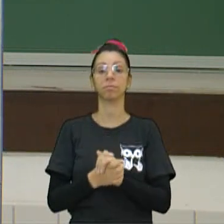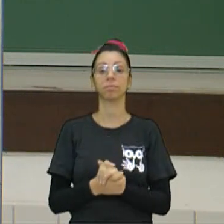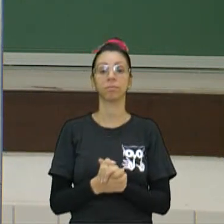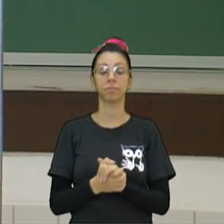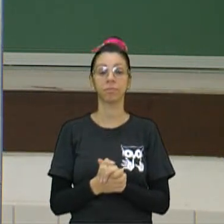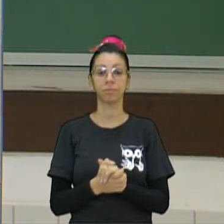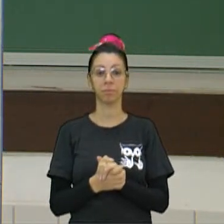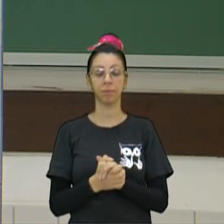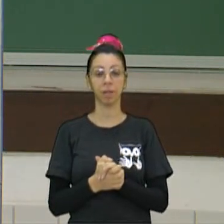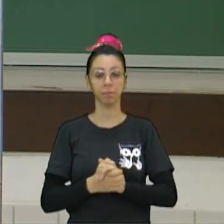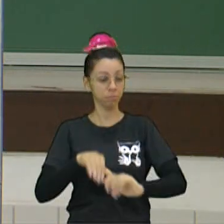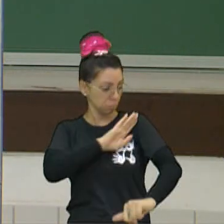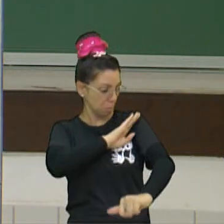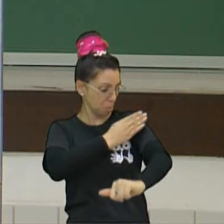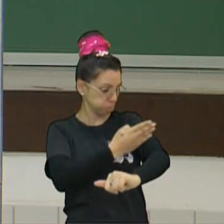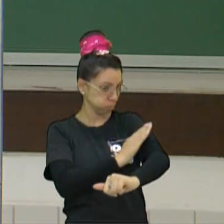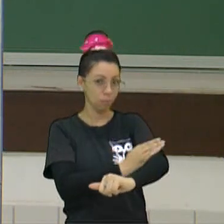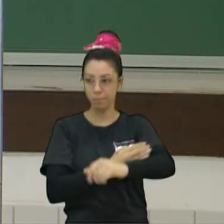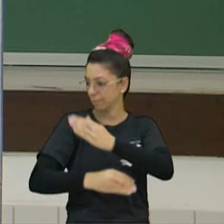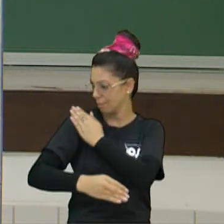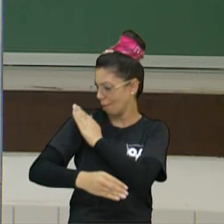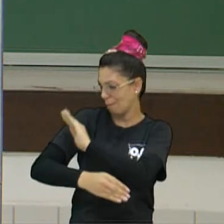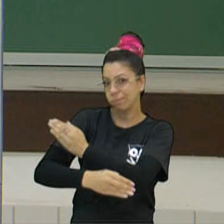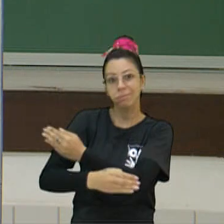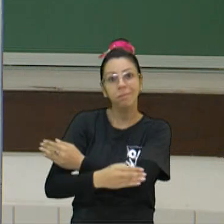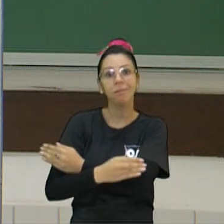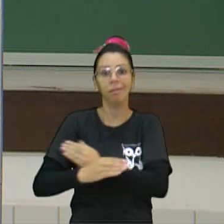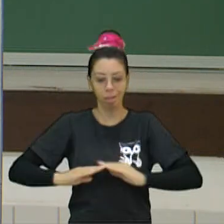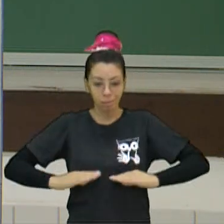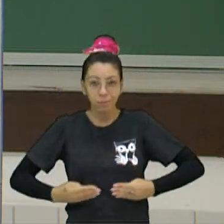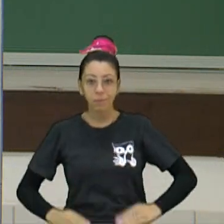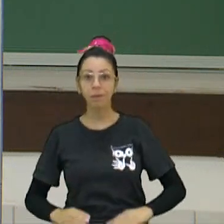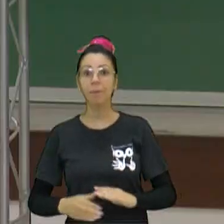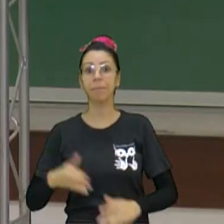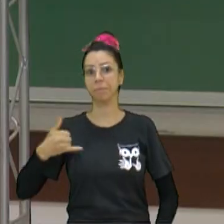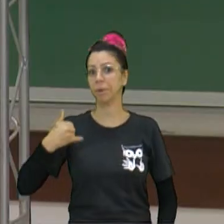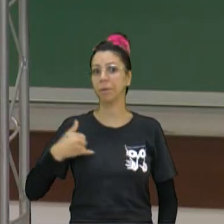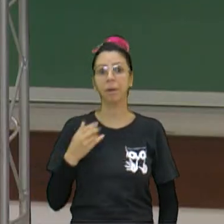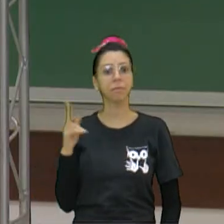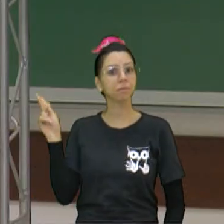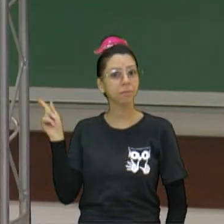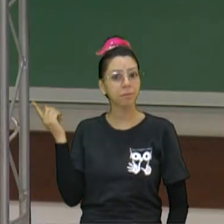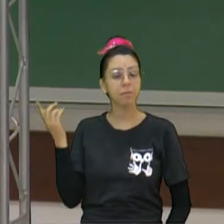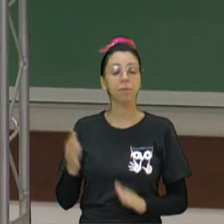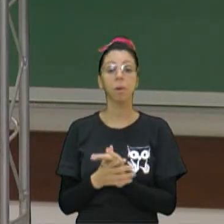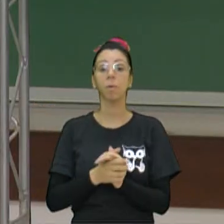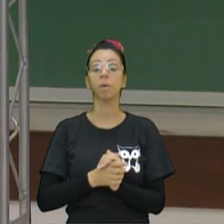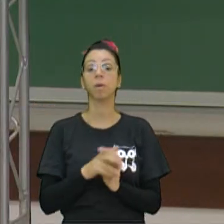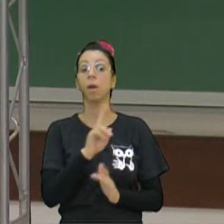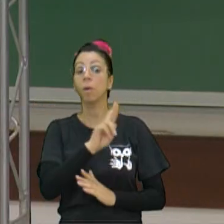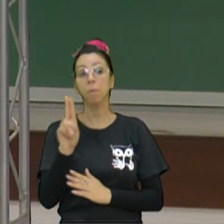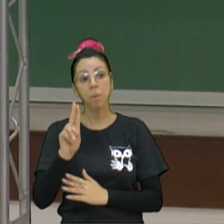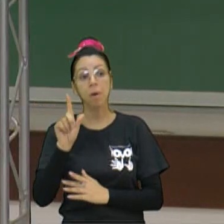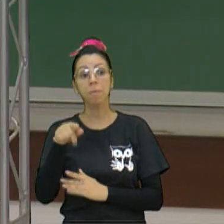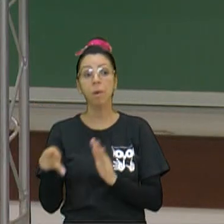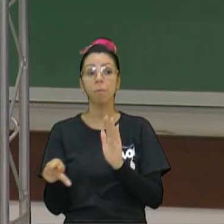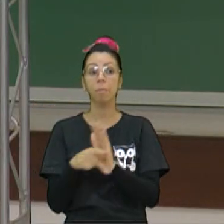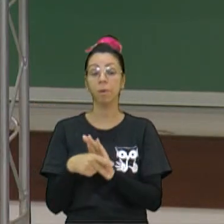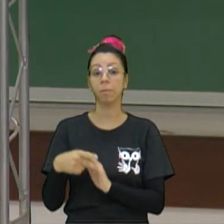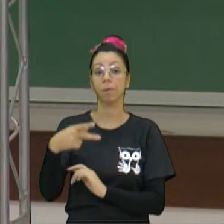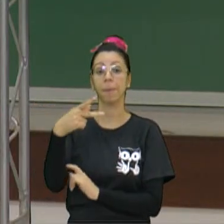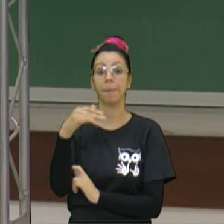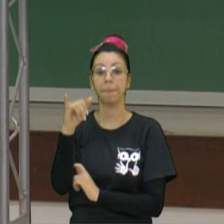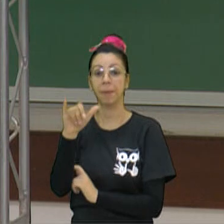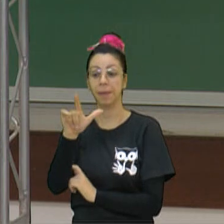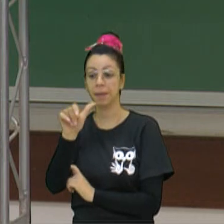bem definida para a idade dele, né? Então, foi criado durante a Primeira Guerra Mundial. E o nome deriva do seu criador, né? Pilates.